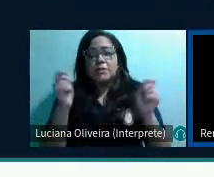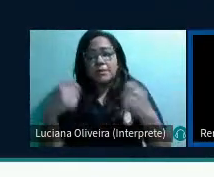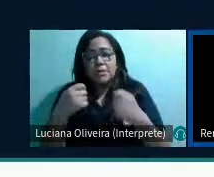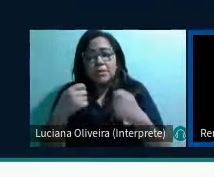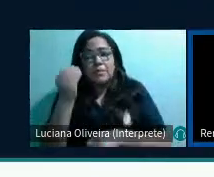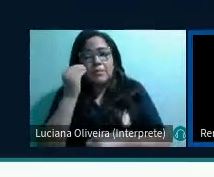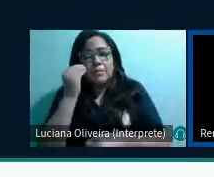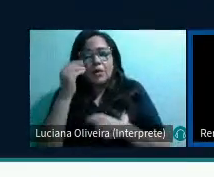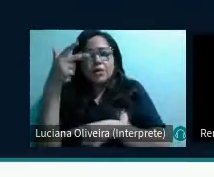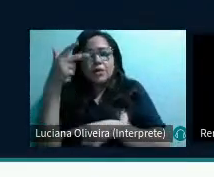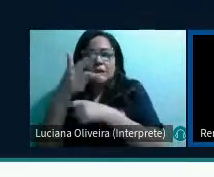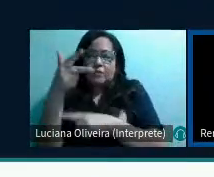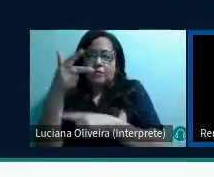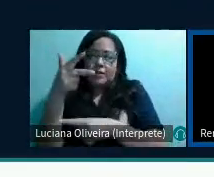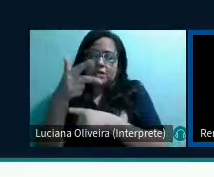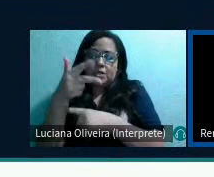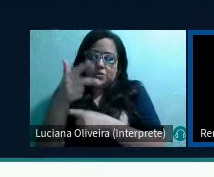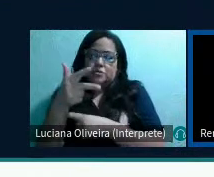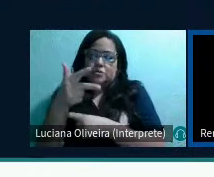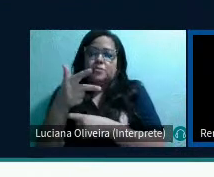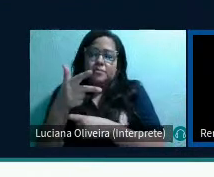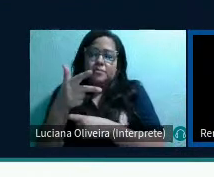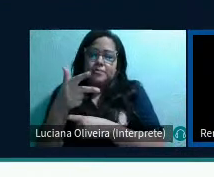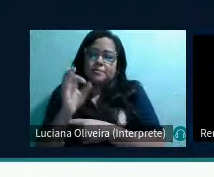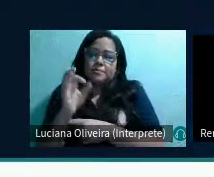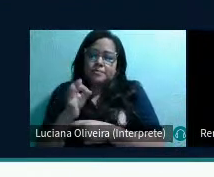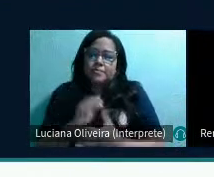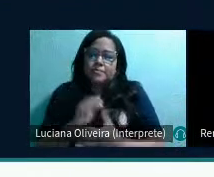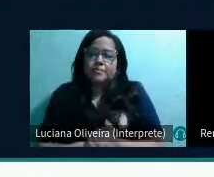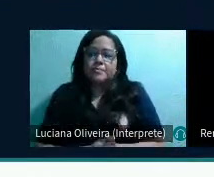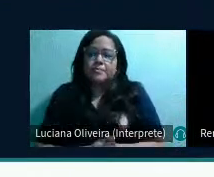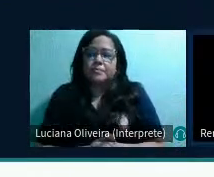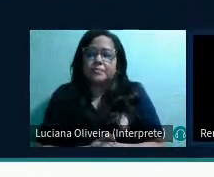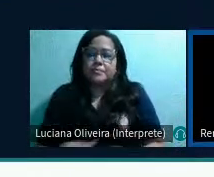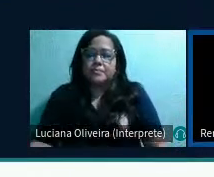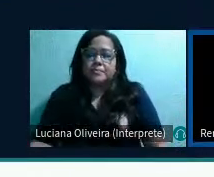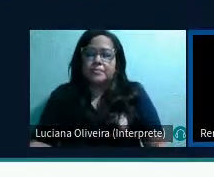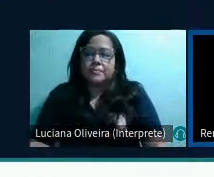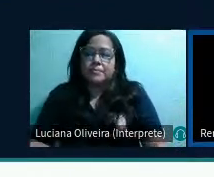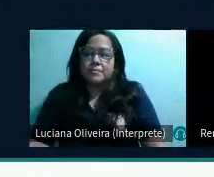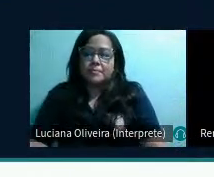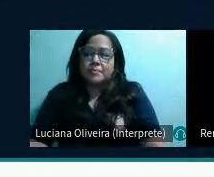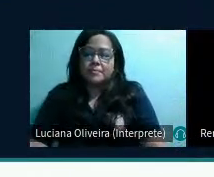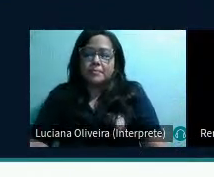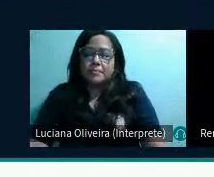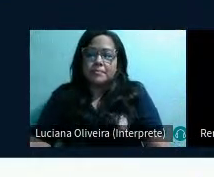e se vai passar ou não. Vai passar.